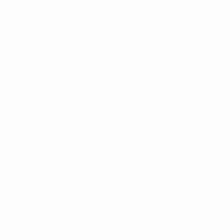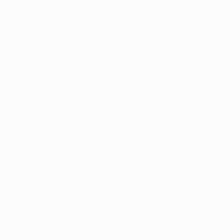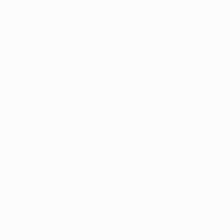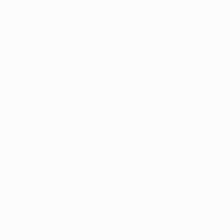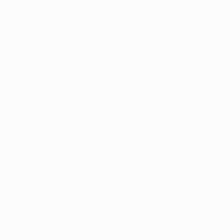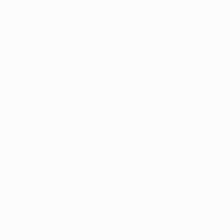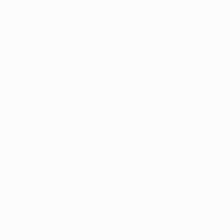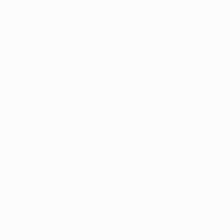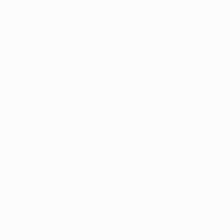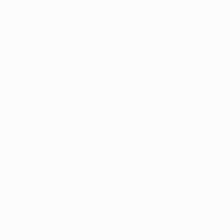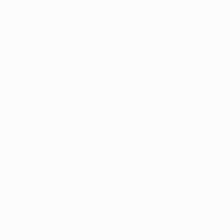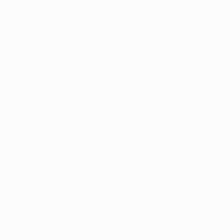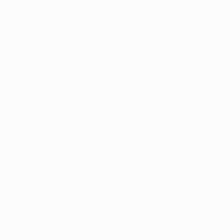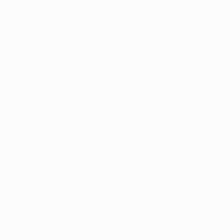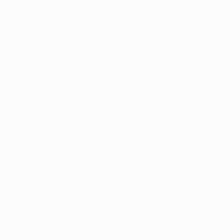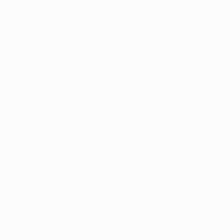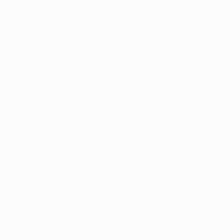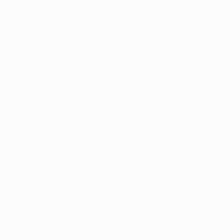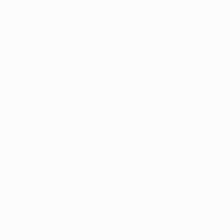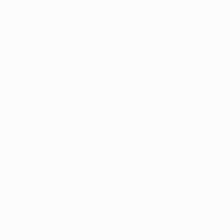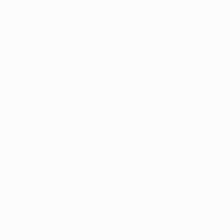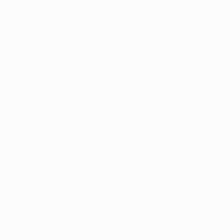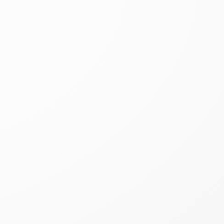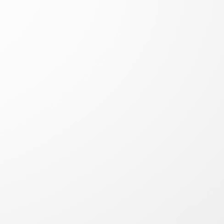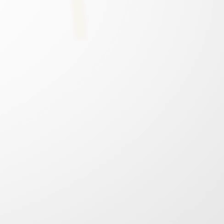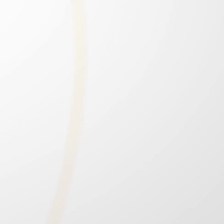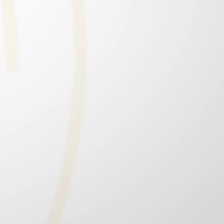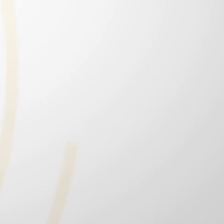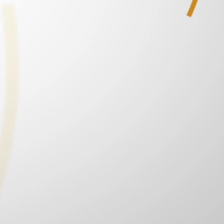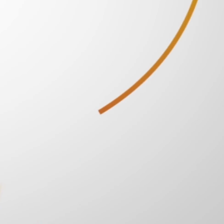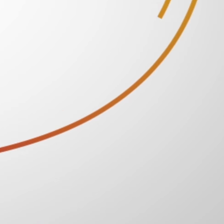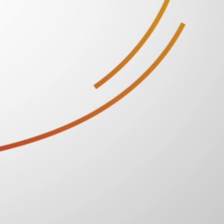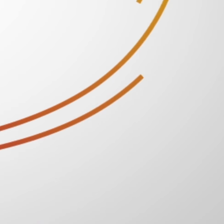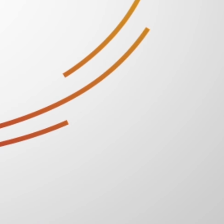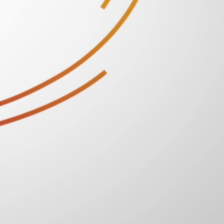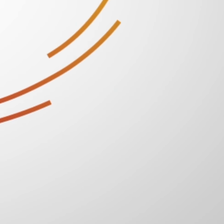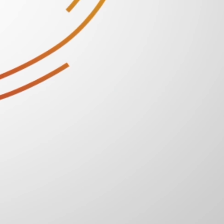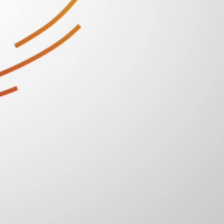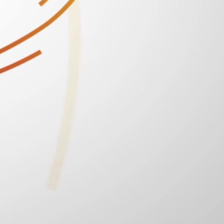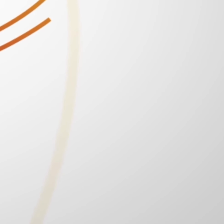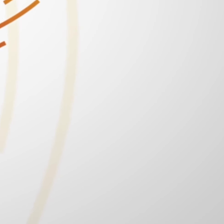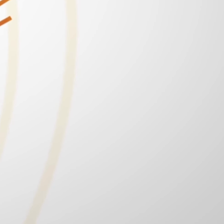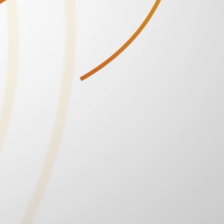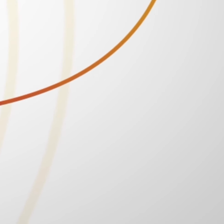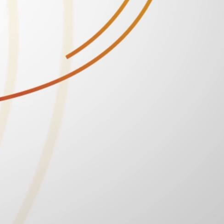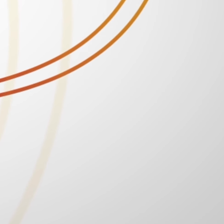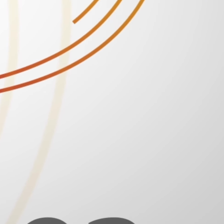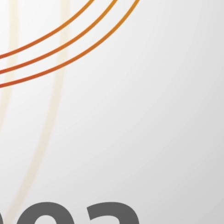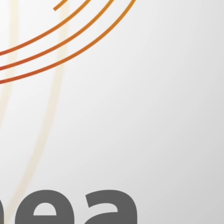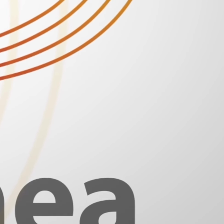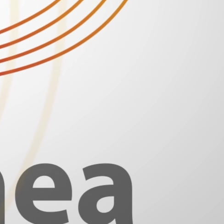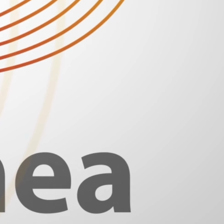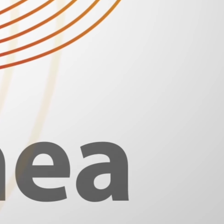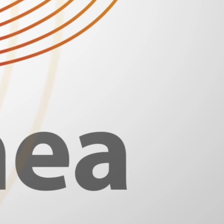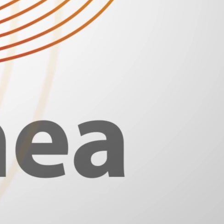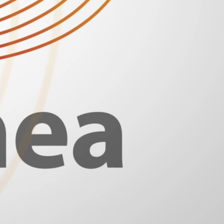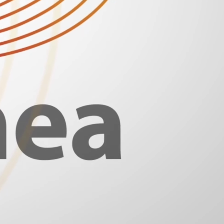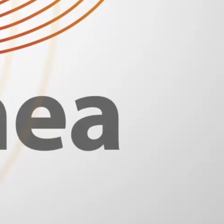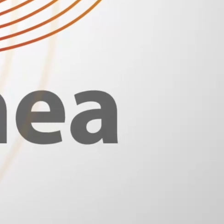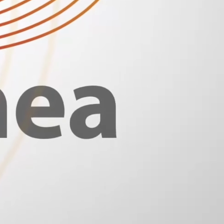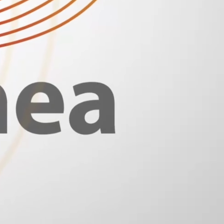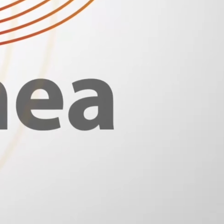Tela branca. CPFL Energia, Instituto CPFL Sintonize e Incentive apresentam... Curvas alaranjadas